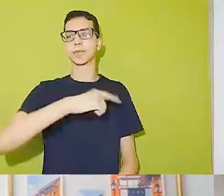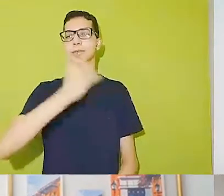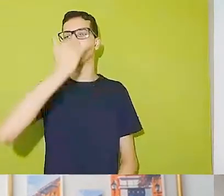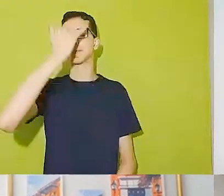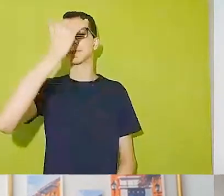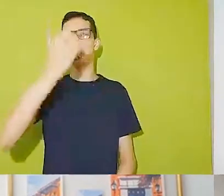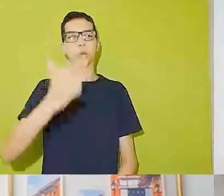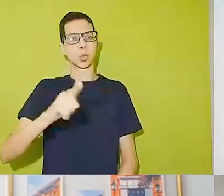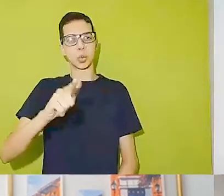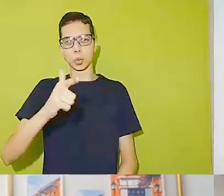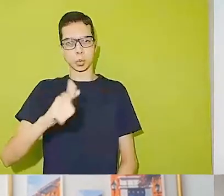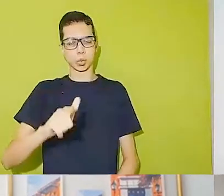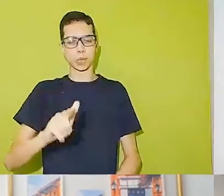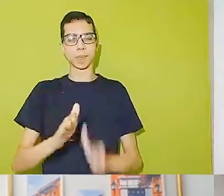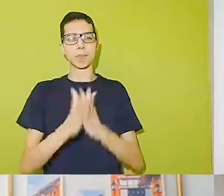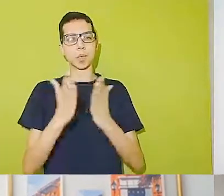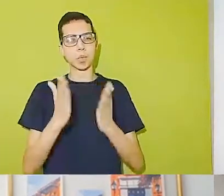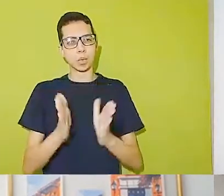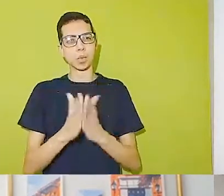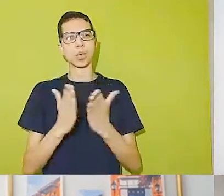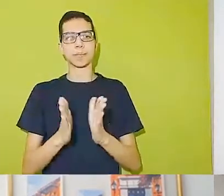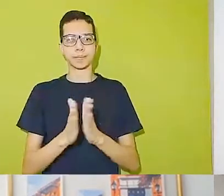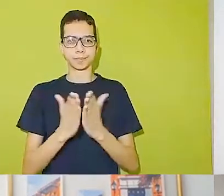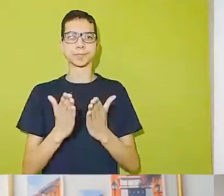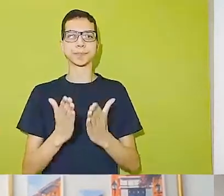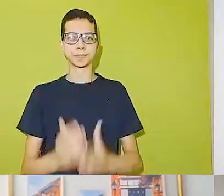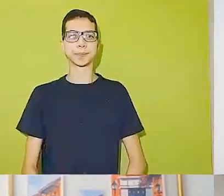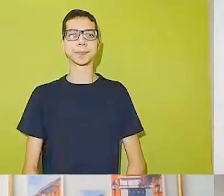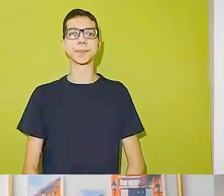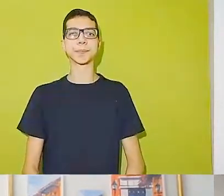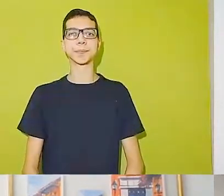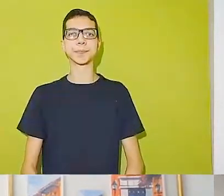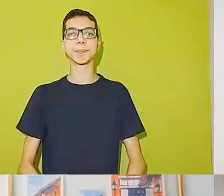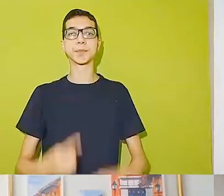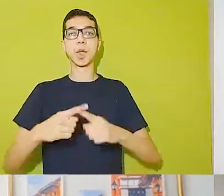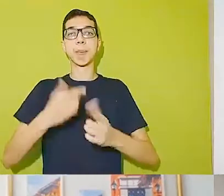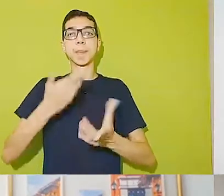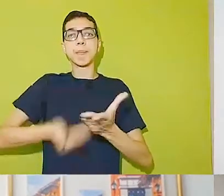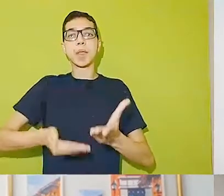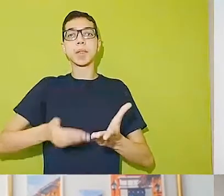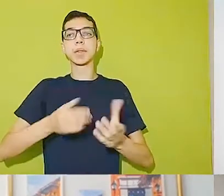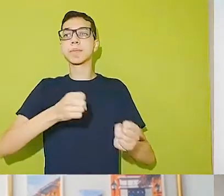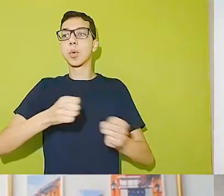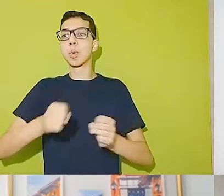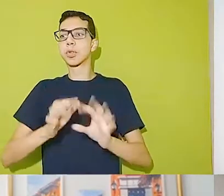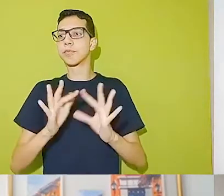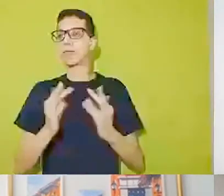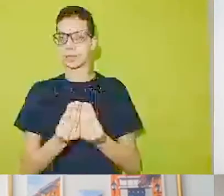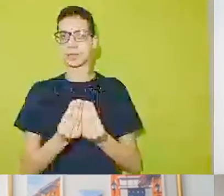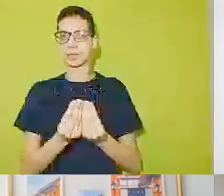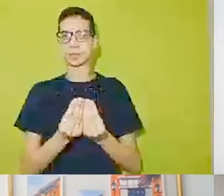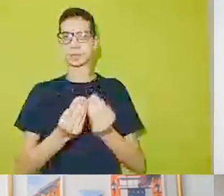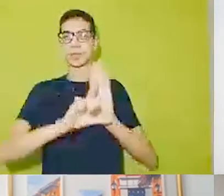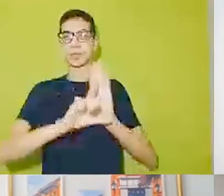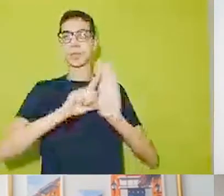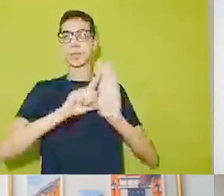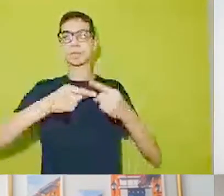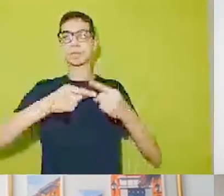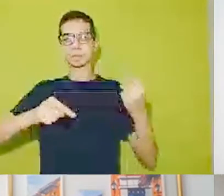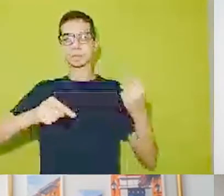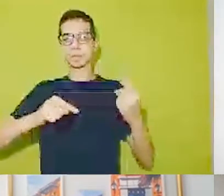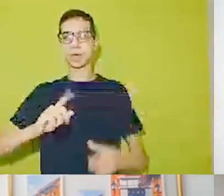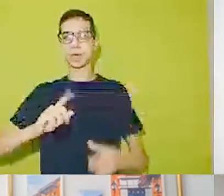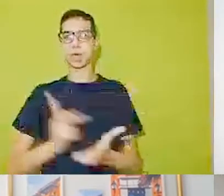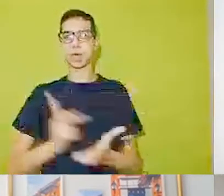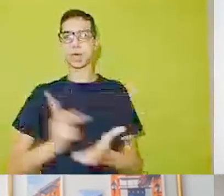né, da pobreza, que seria essa perda do poder familiar de maneira ilegal, que é muito corriqueira. Né? A gente também